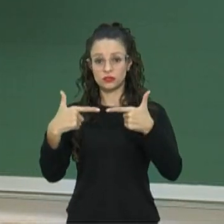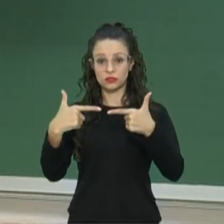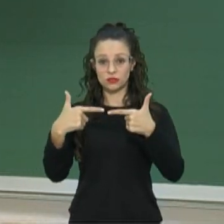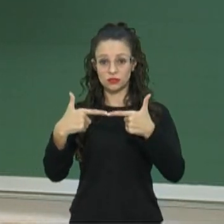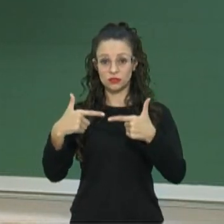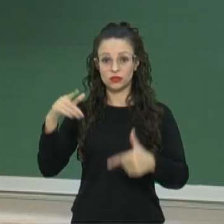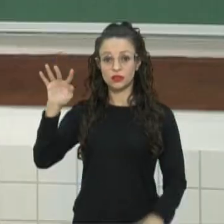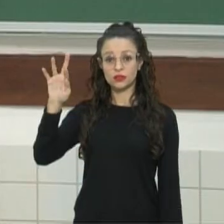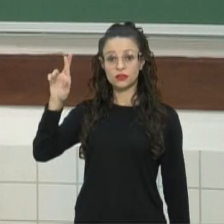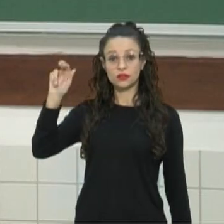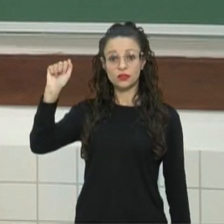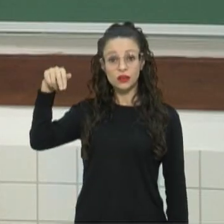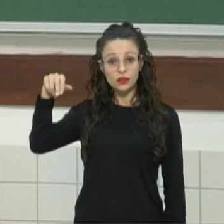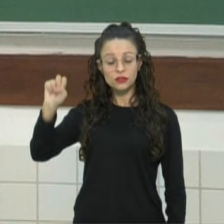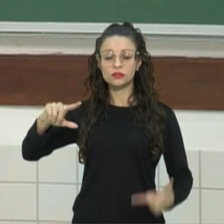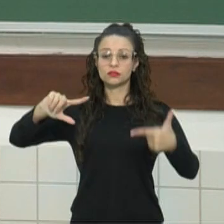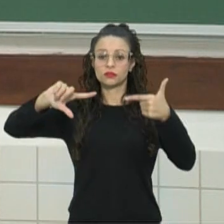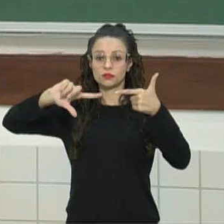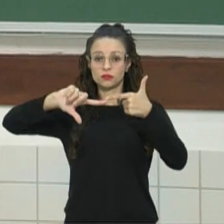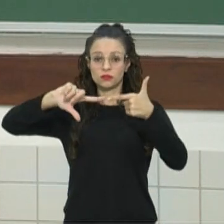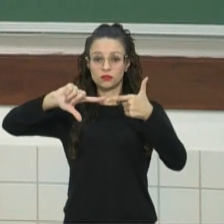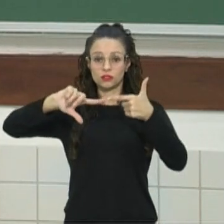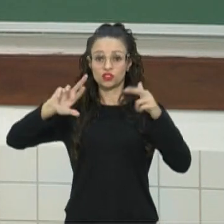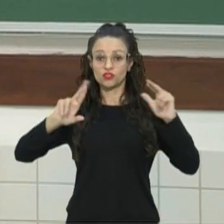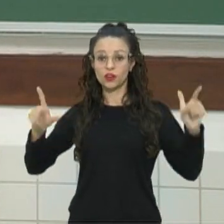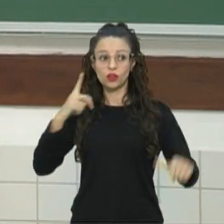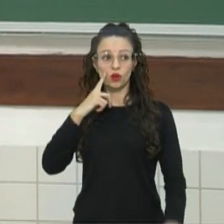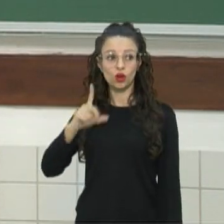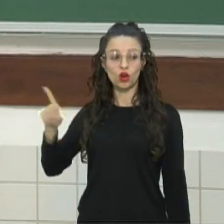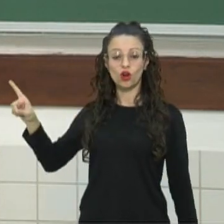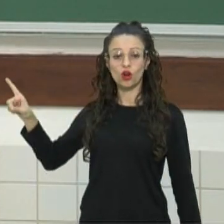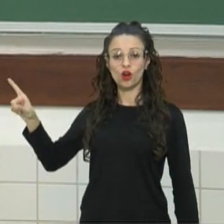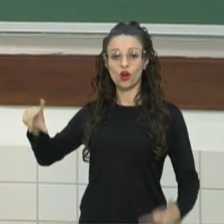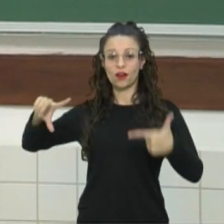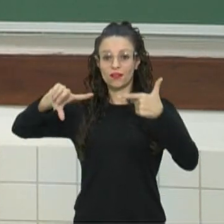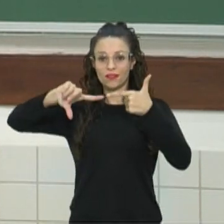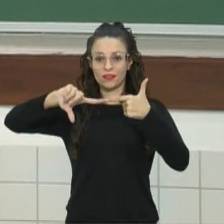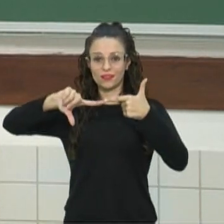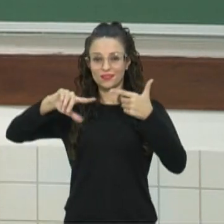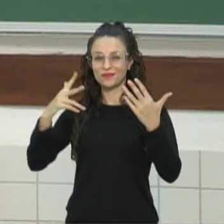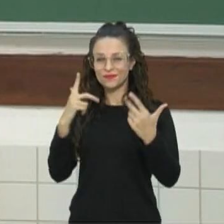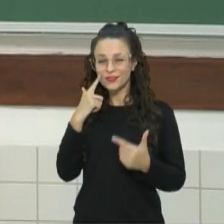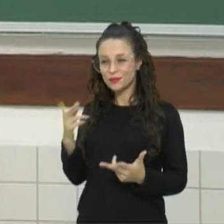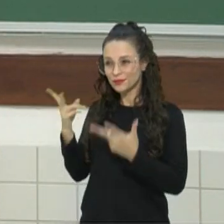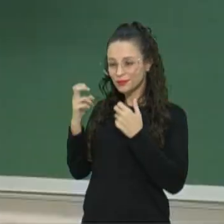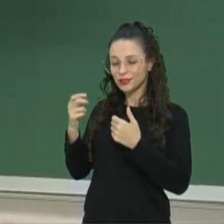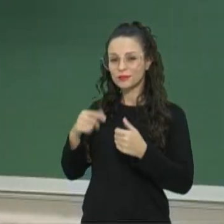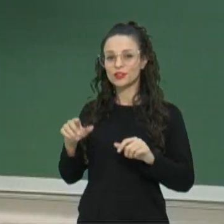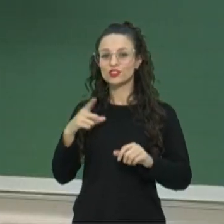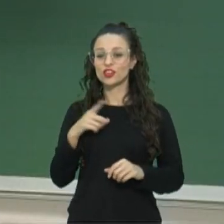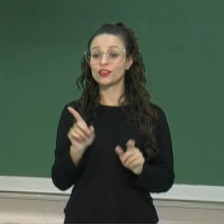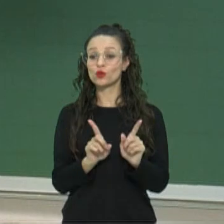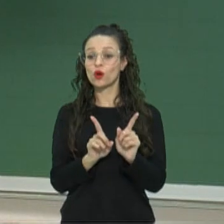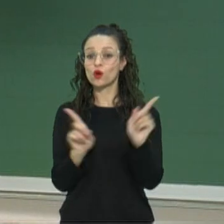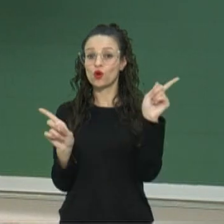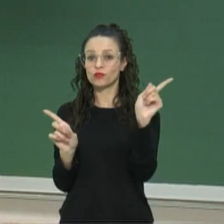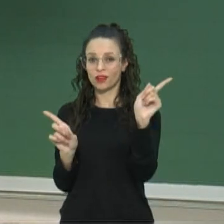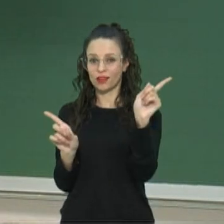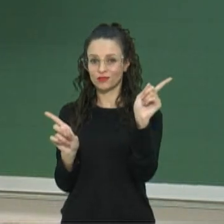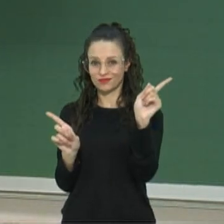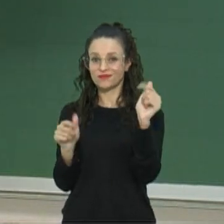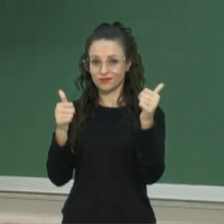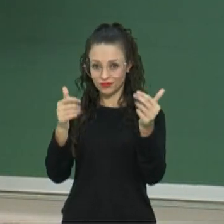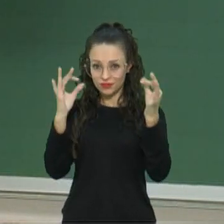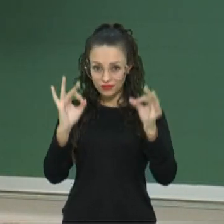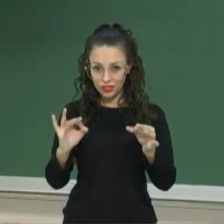plano, trans, em lados, pega essa postura de faraó, né? Trans, lados opostos,